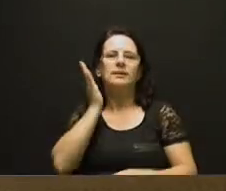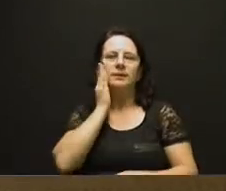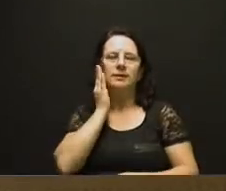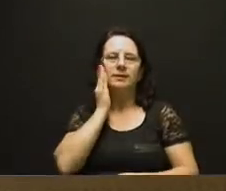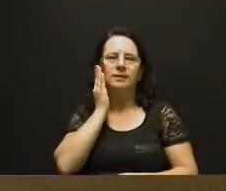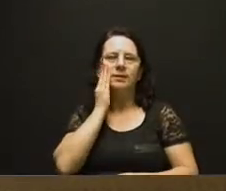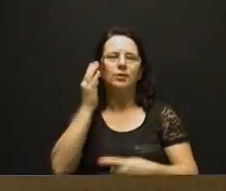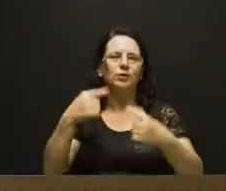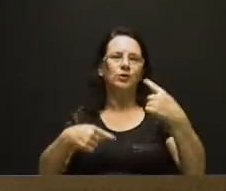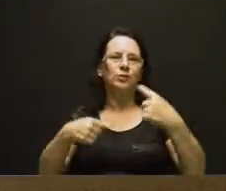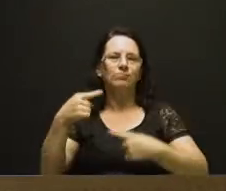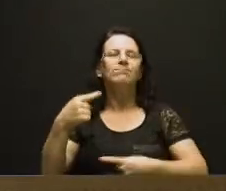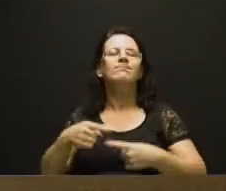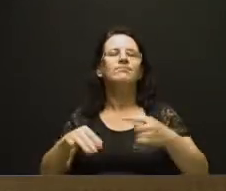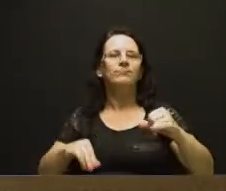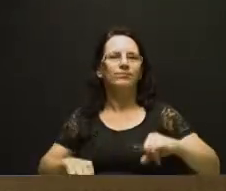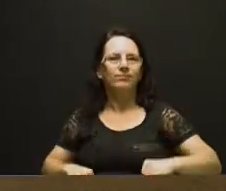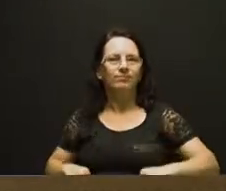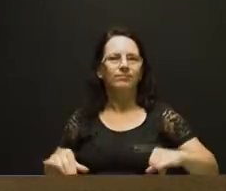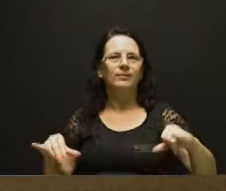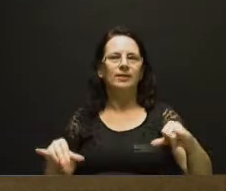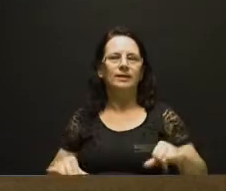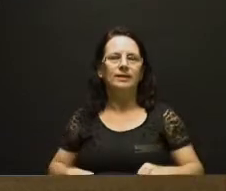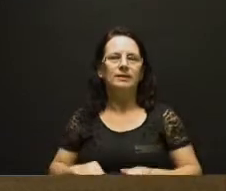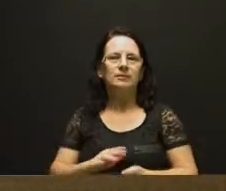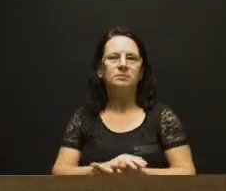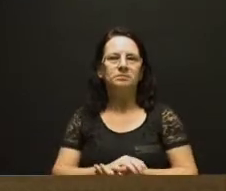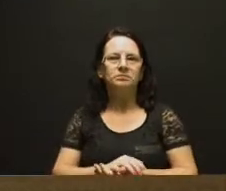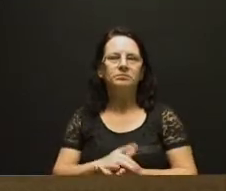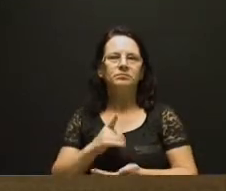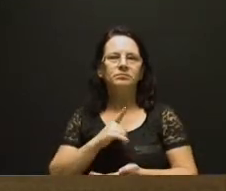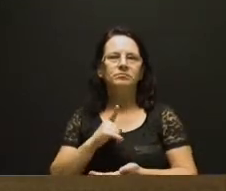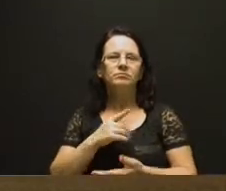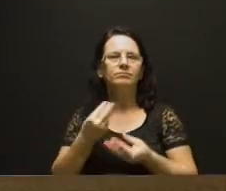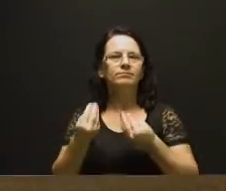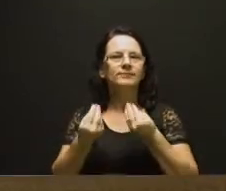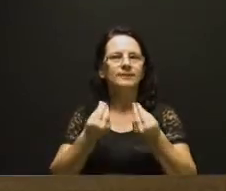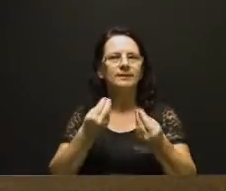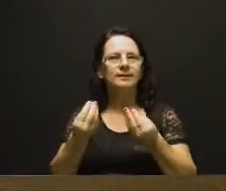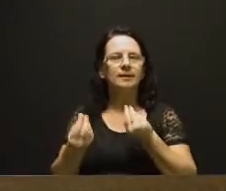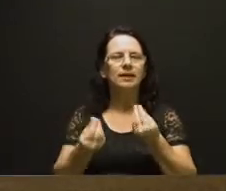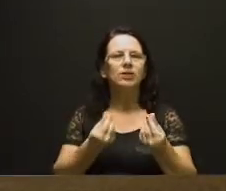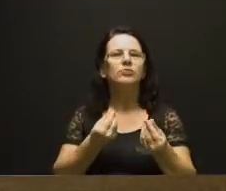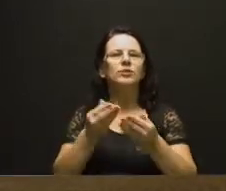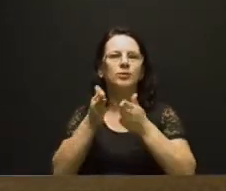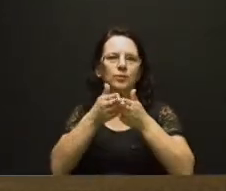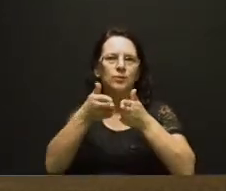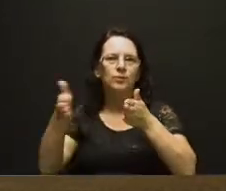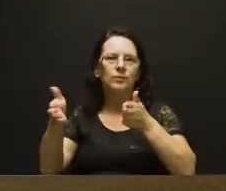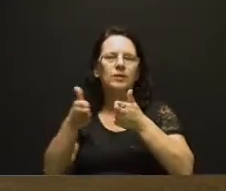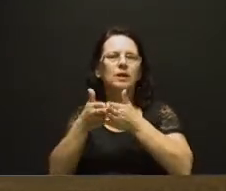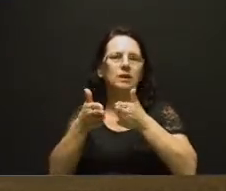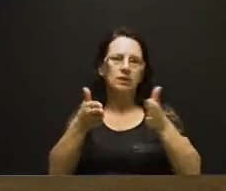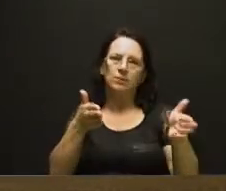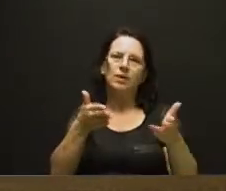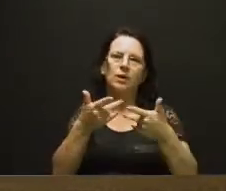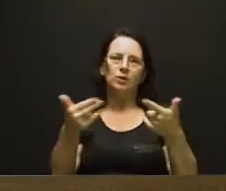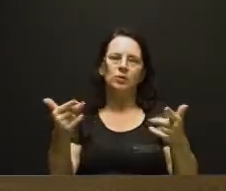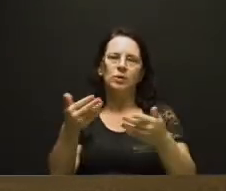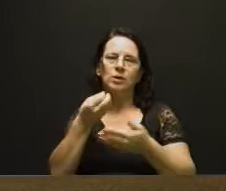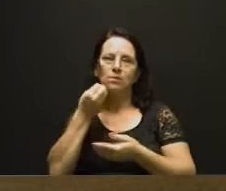classe política padece de credibilidade nós temos que ter a sensibilidade de separarmos o joio do trigo